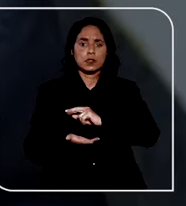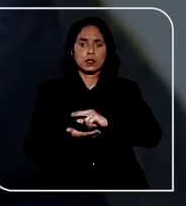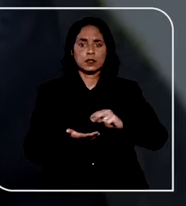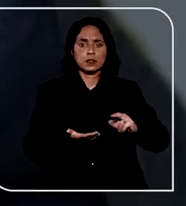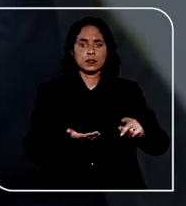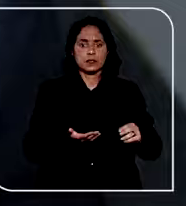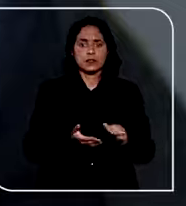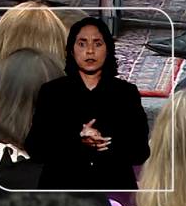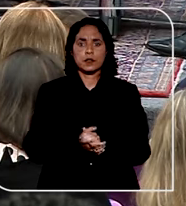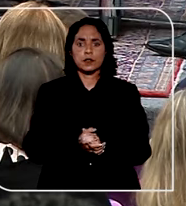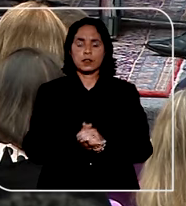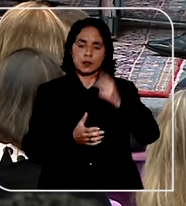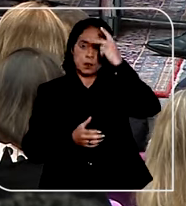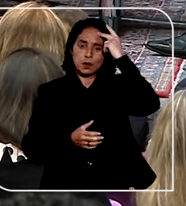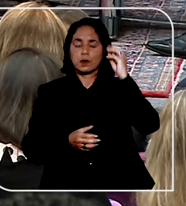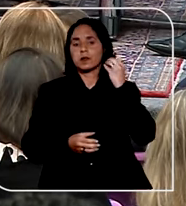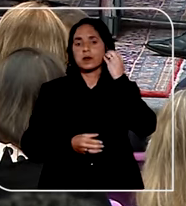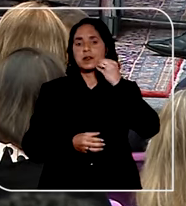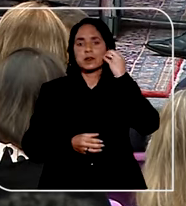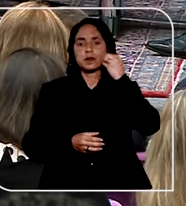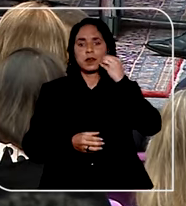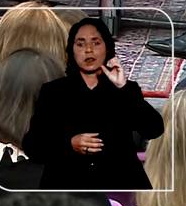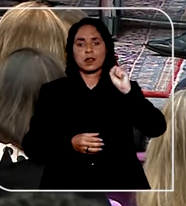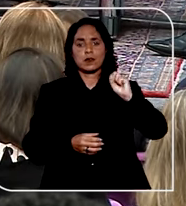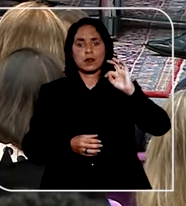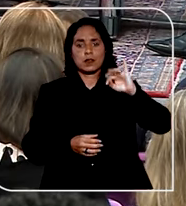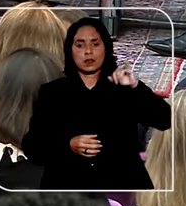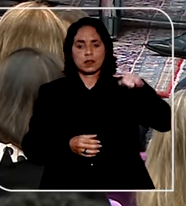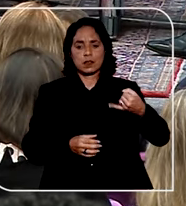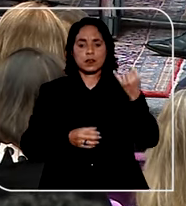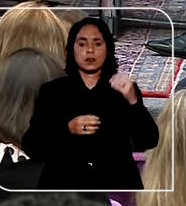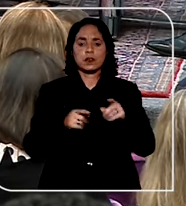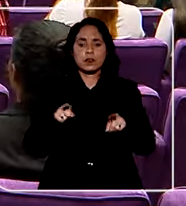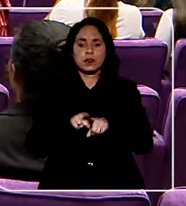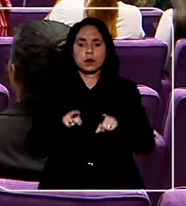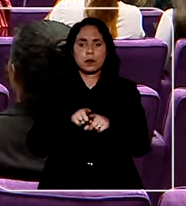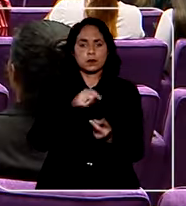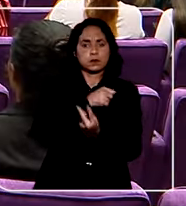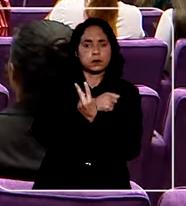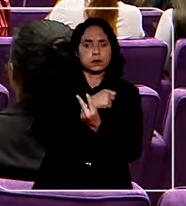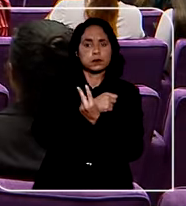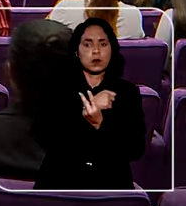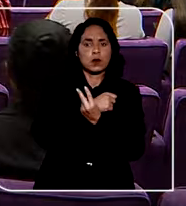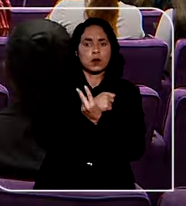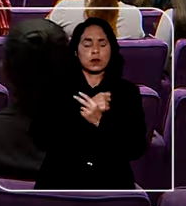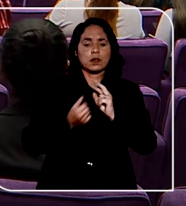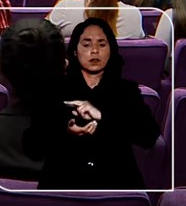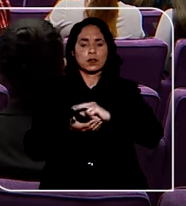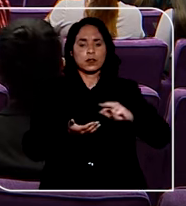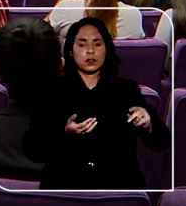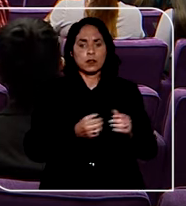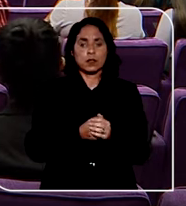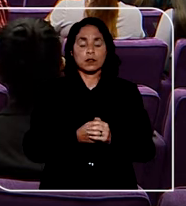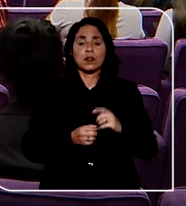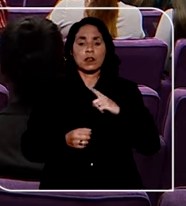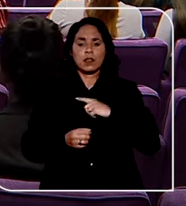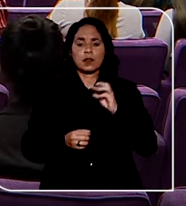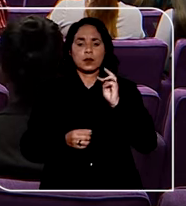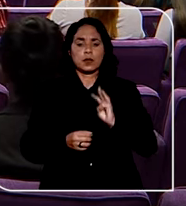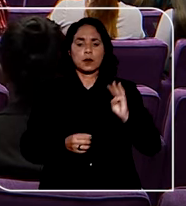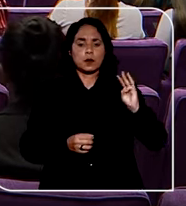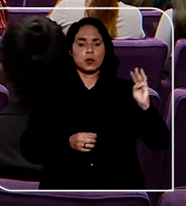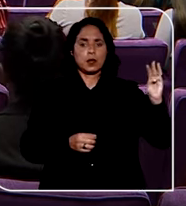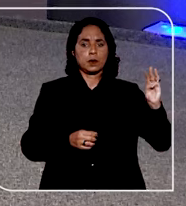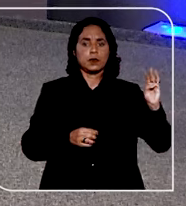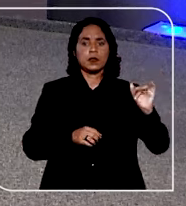STJ nessa área e a proteção de dados pessoais pelo Judiciário o evento completo está disponível no canal do STJ